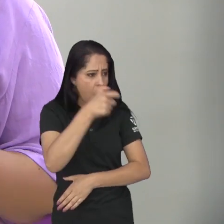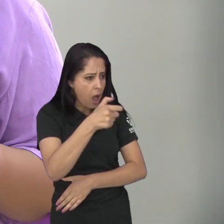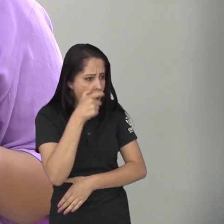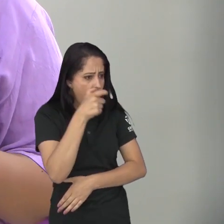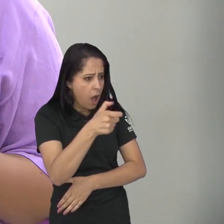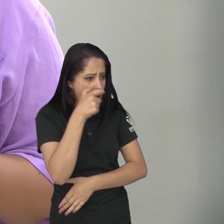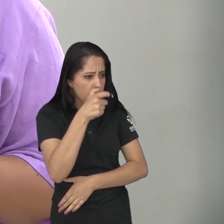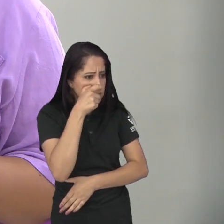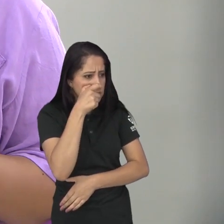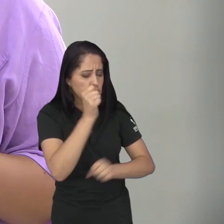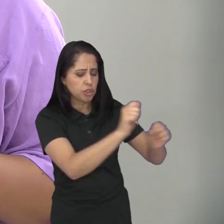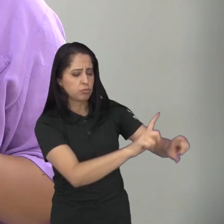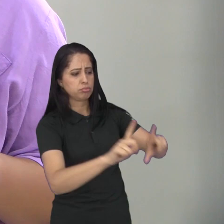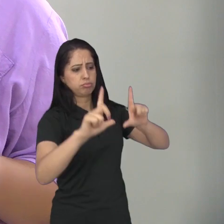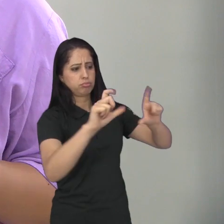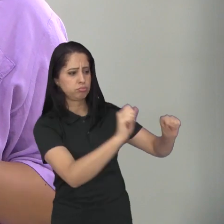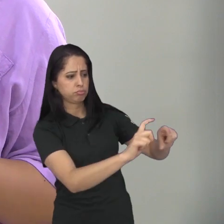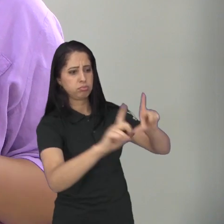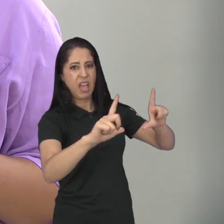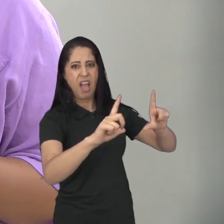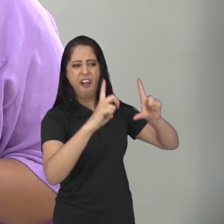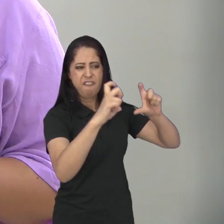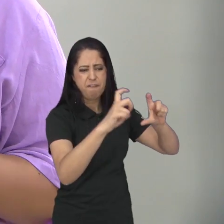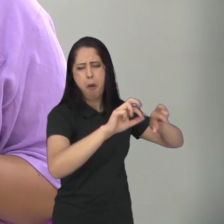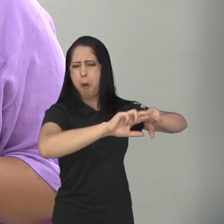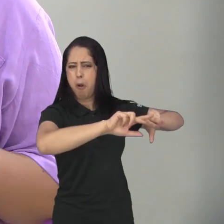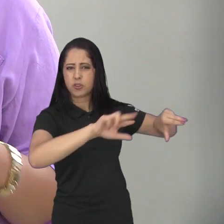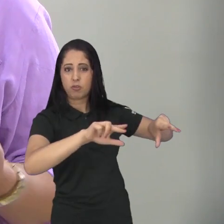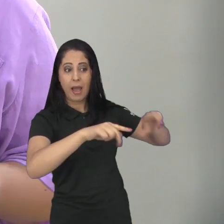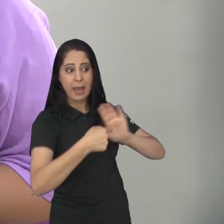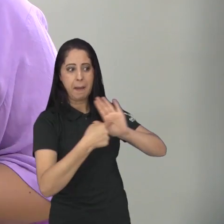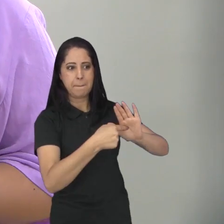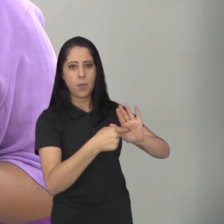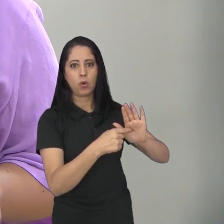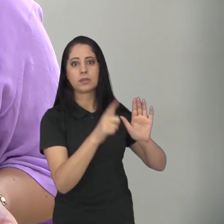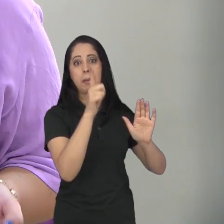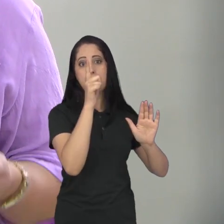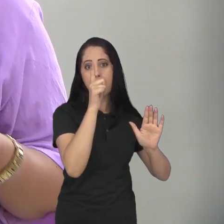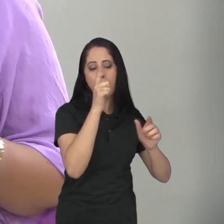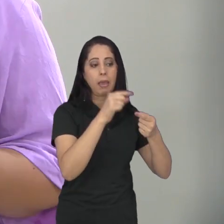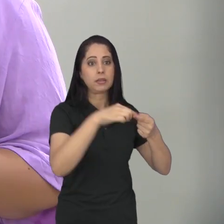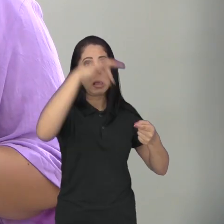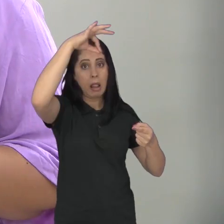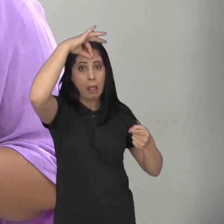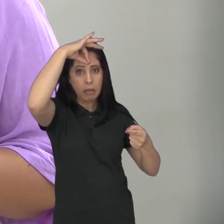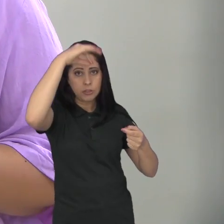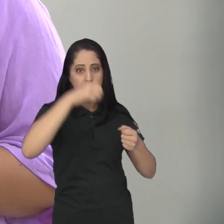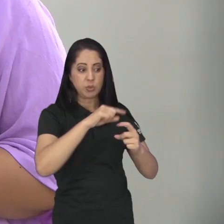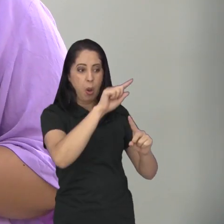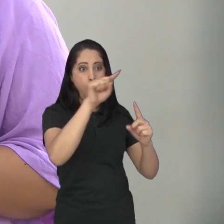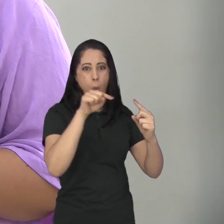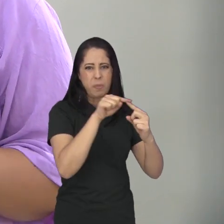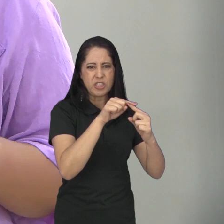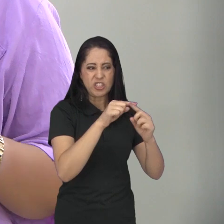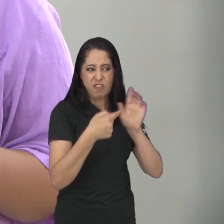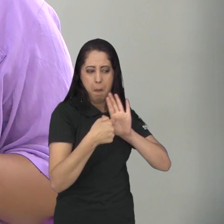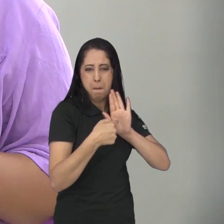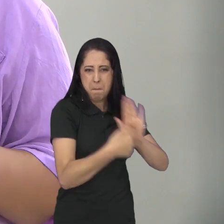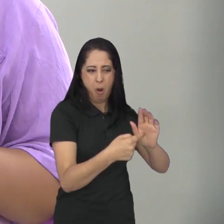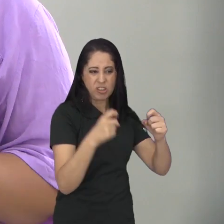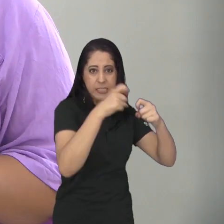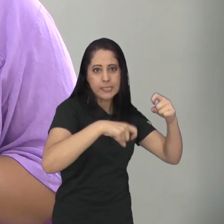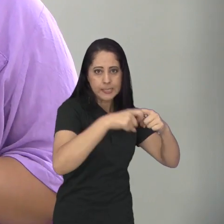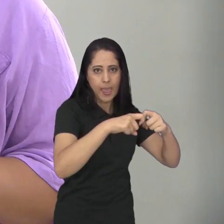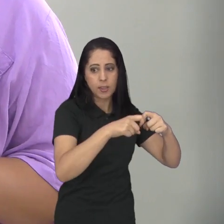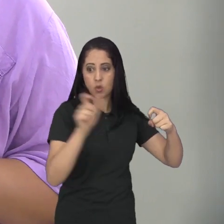material que tenha a apresentação ali dos órgãos genitais para os fins sexuais, né?